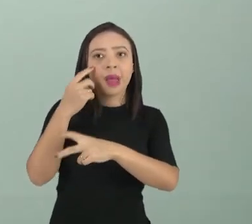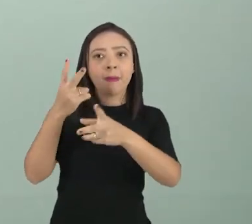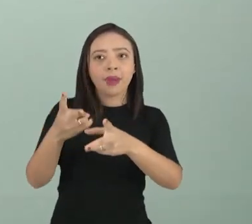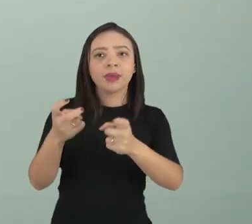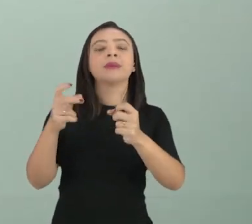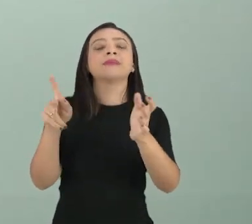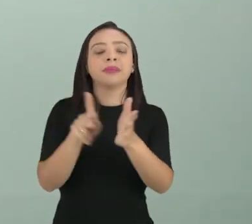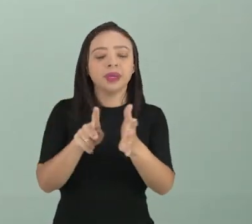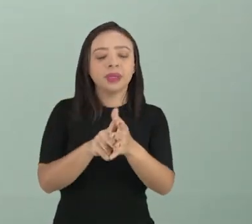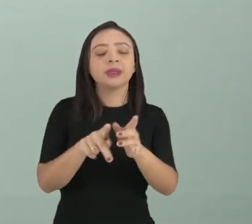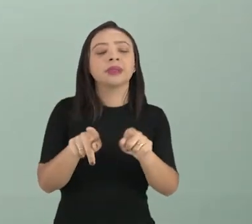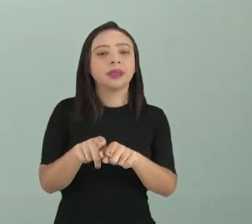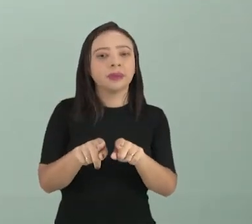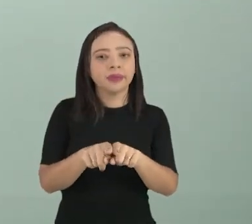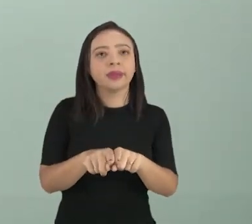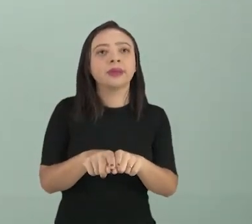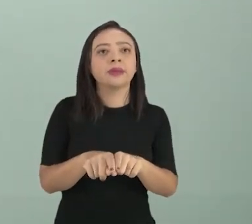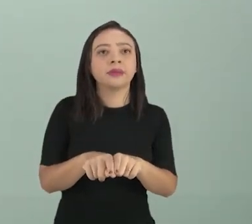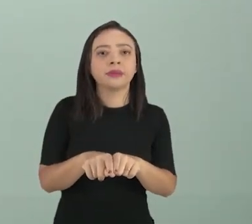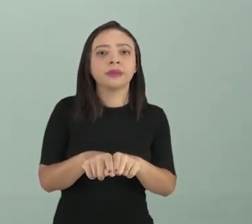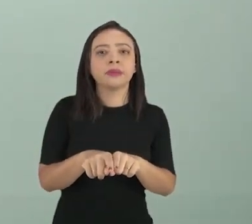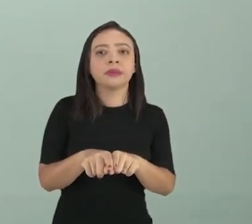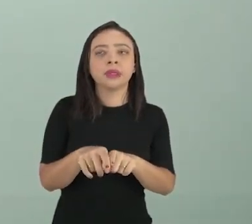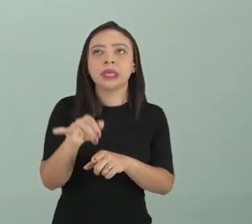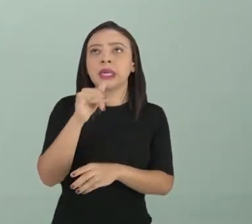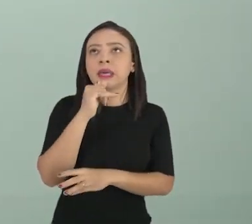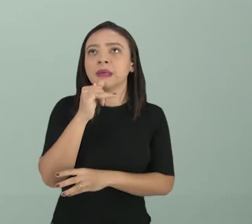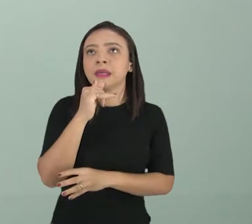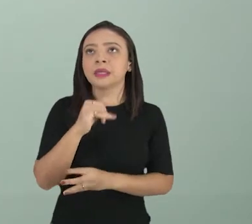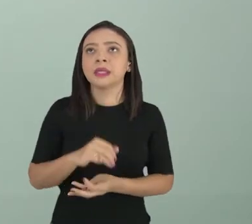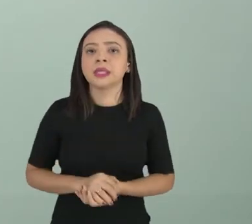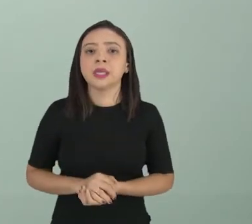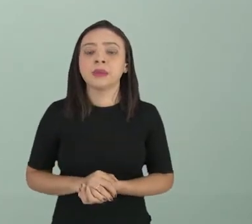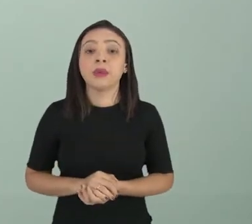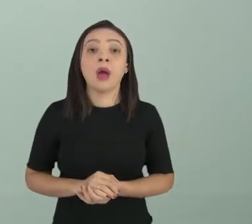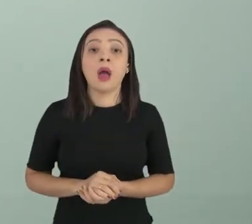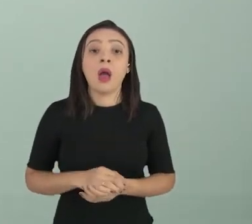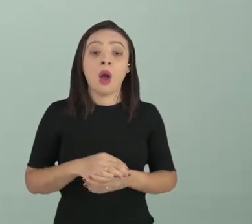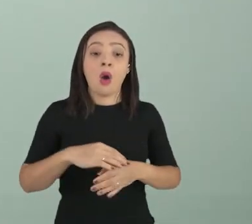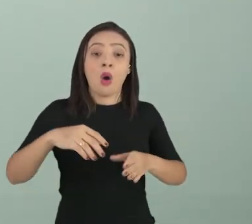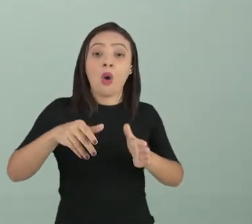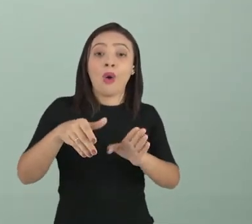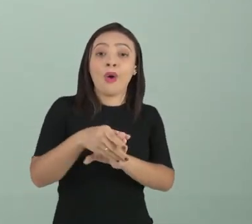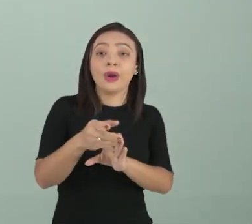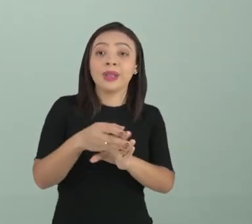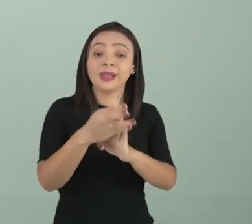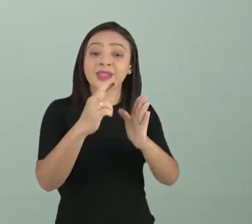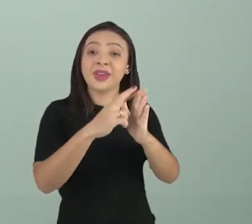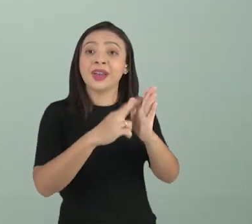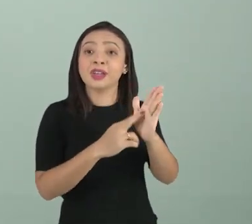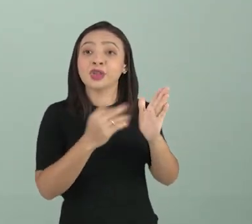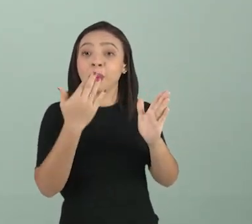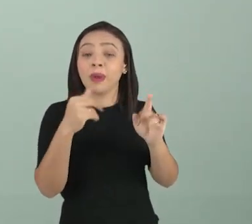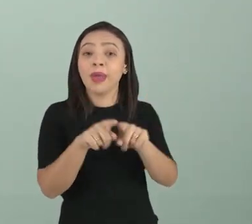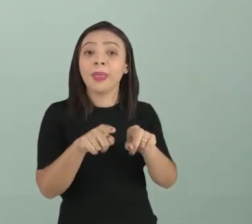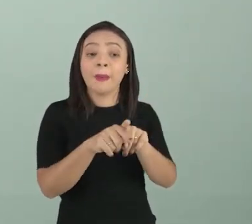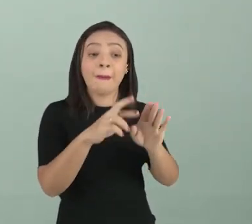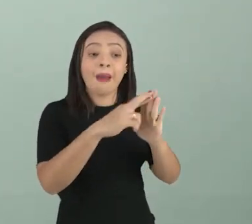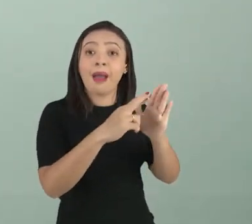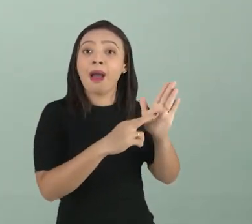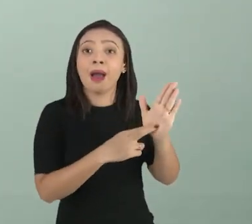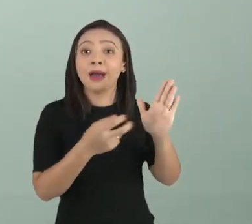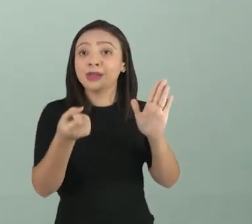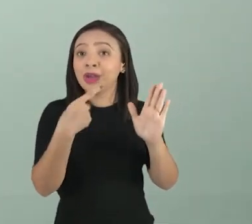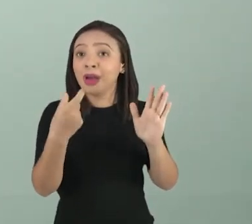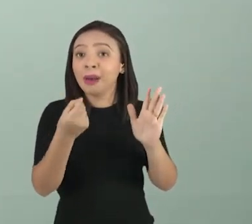encarar que ele vai encaixar em algum canto Pois é mano ágil soluções receitas bulas de remédios é bulas de